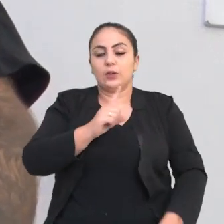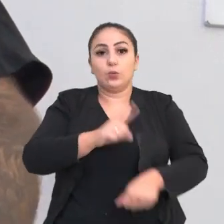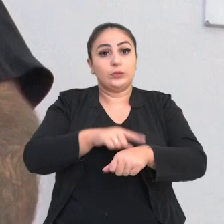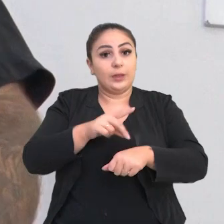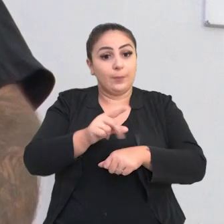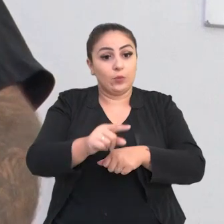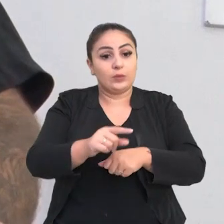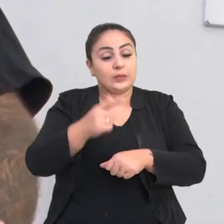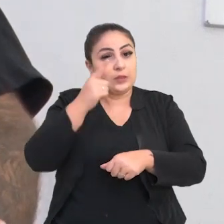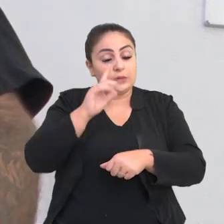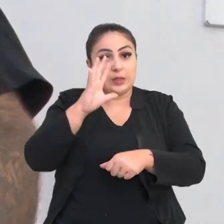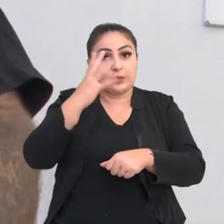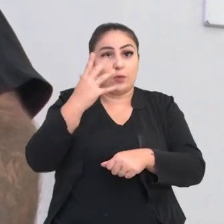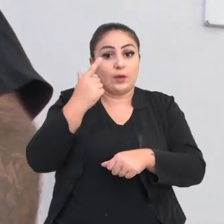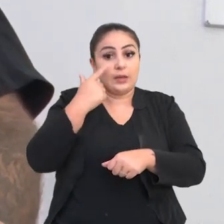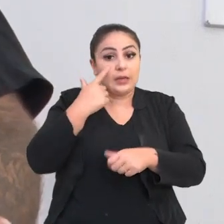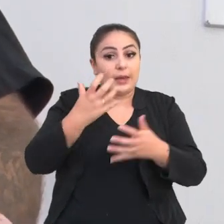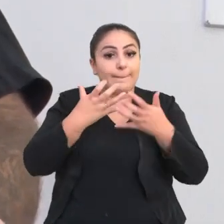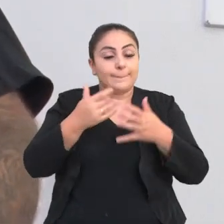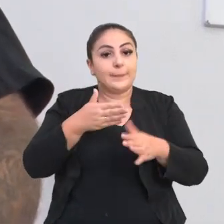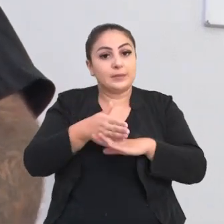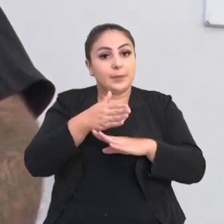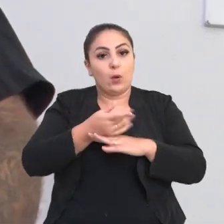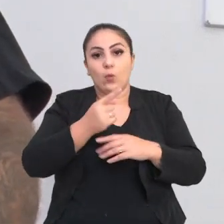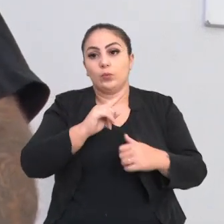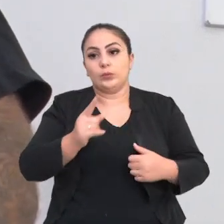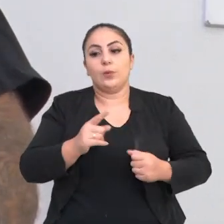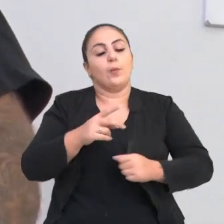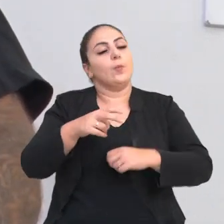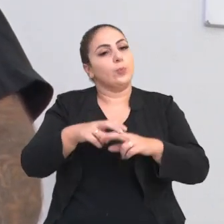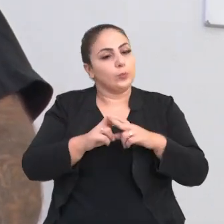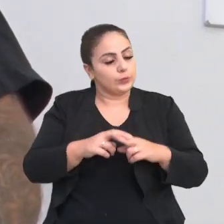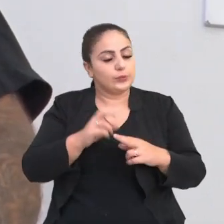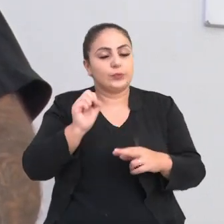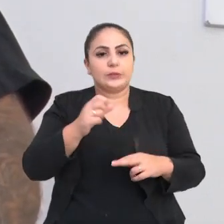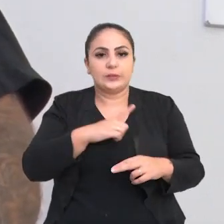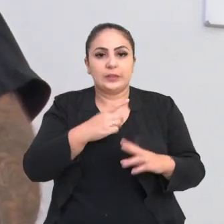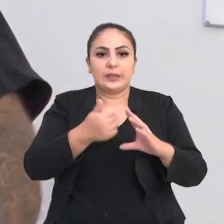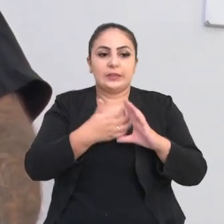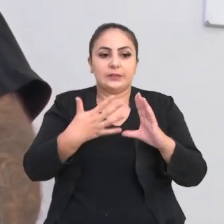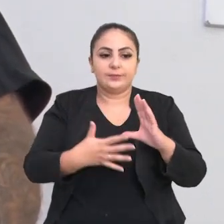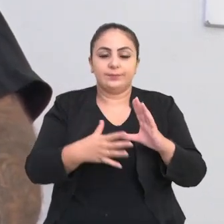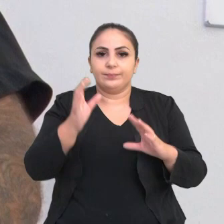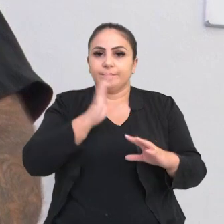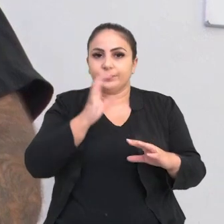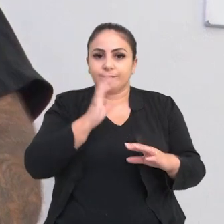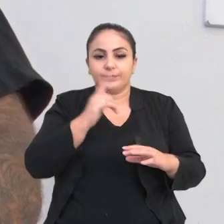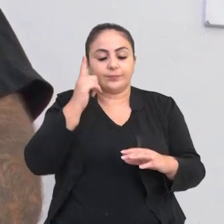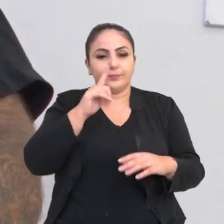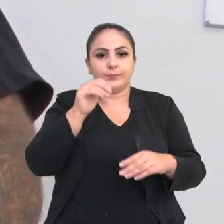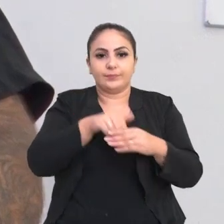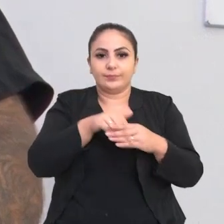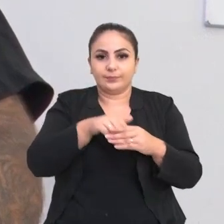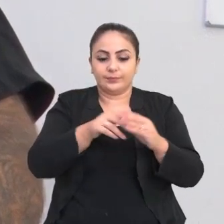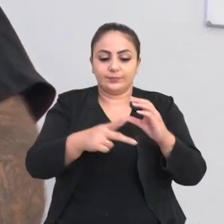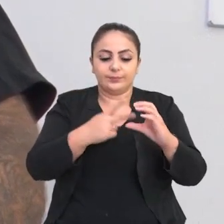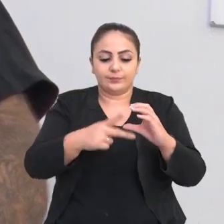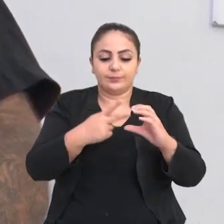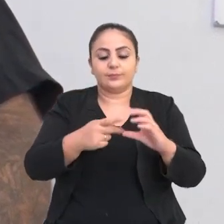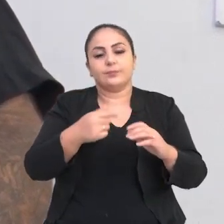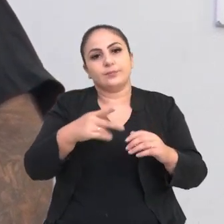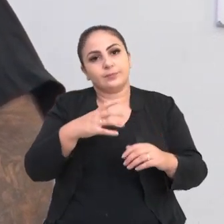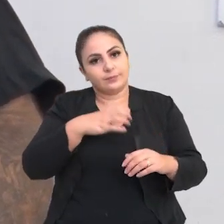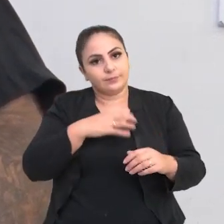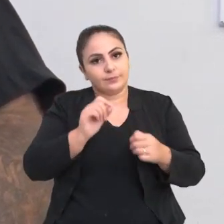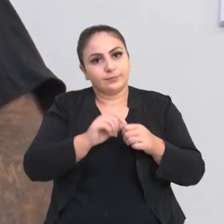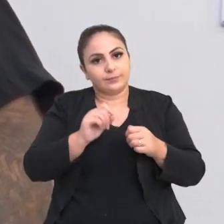tempo curto de decidir se participa ou não participa. Por isso, veio com caráter de urgência para a votação na Câmara